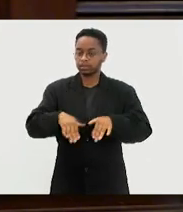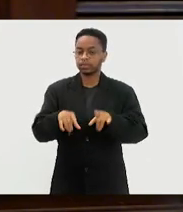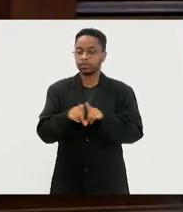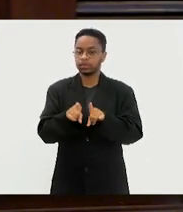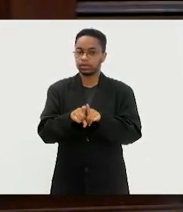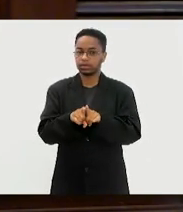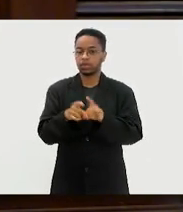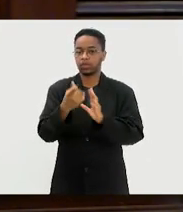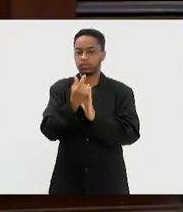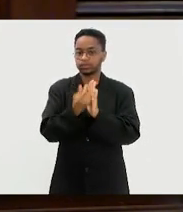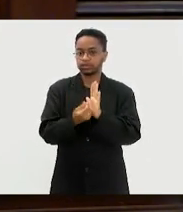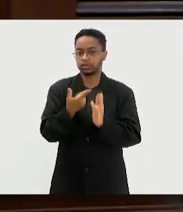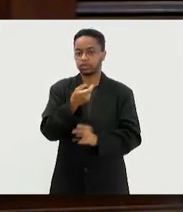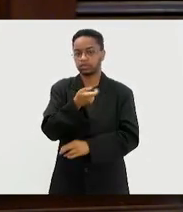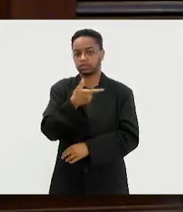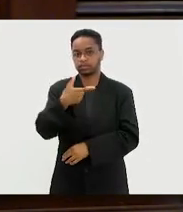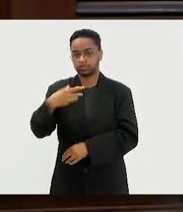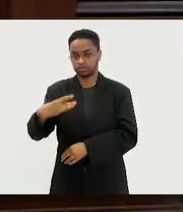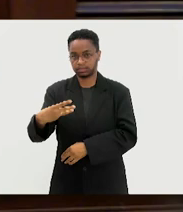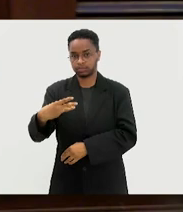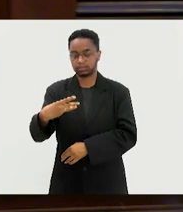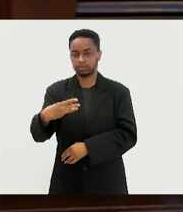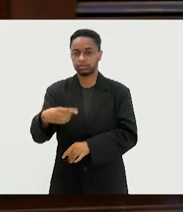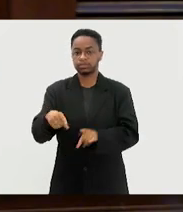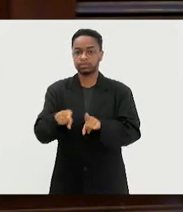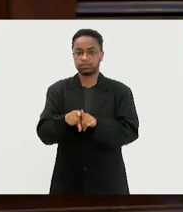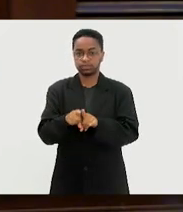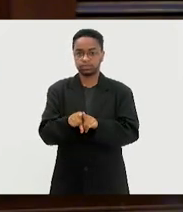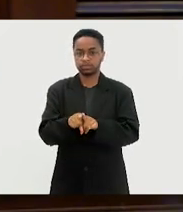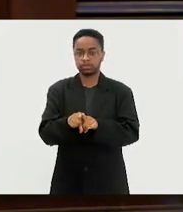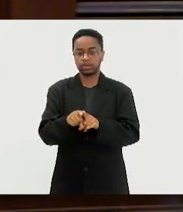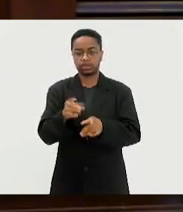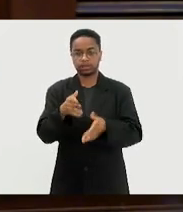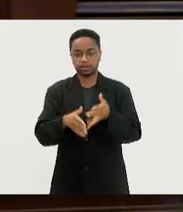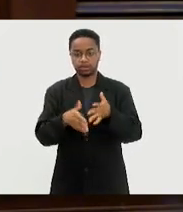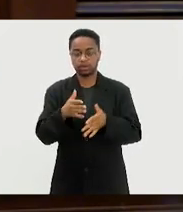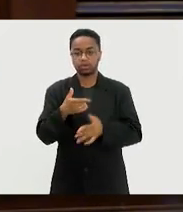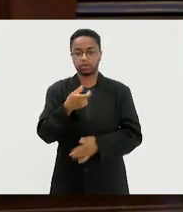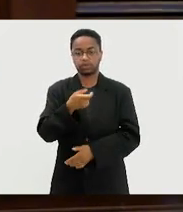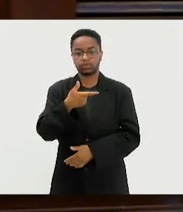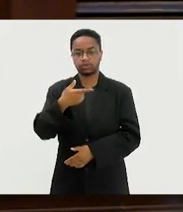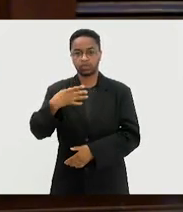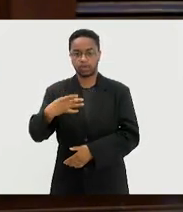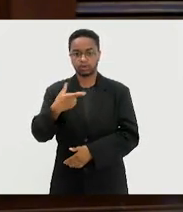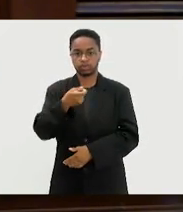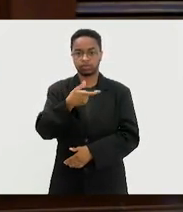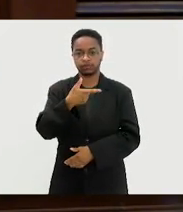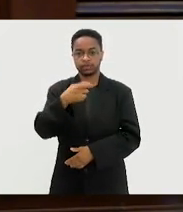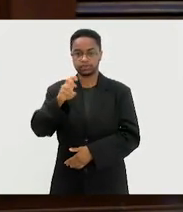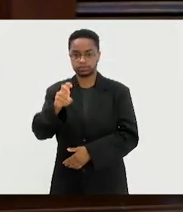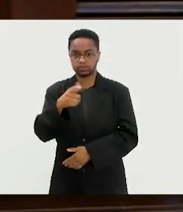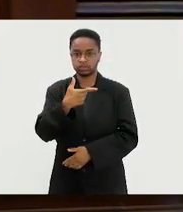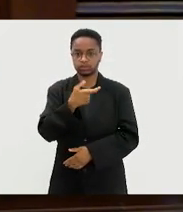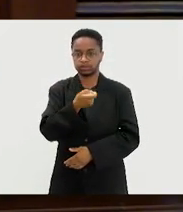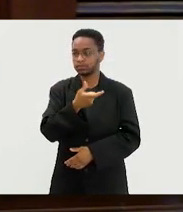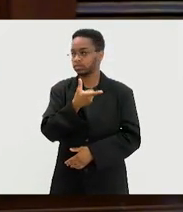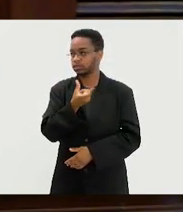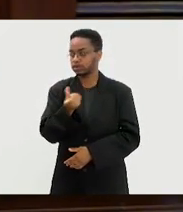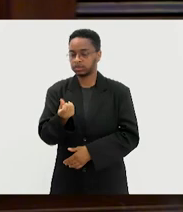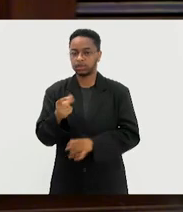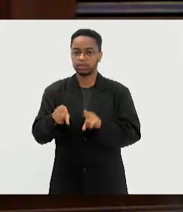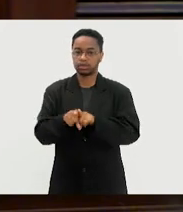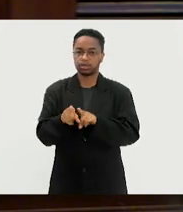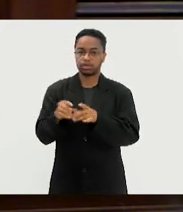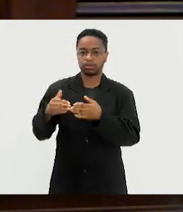de 23 e compromete de 24, 25, 26 e assim